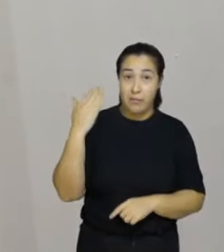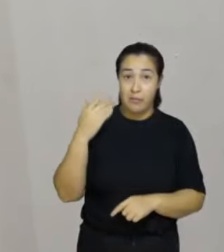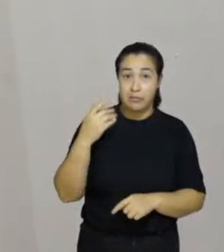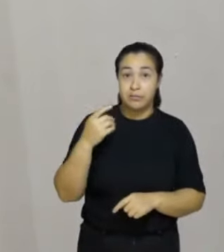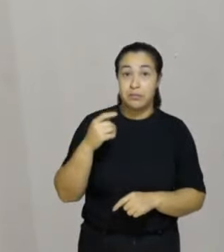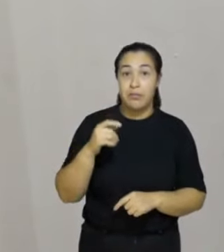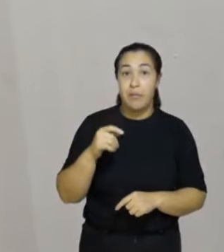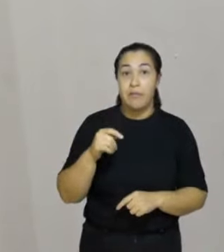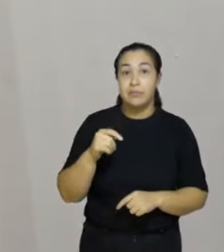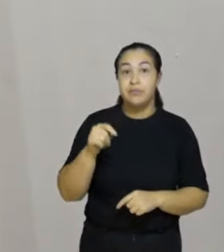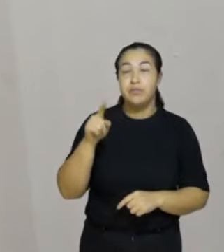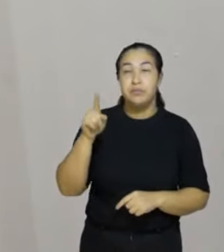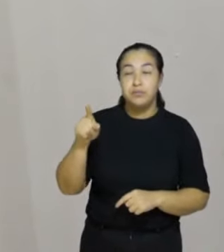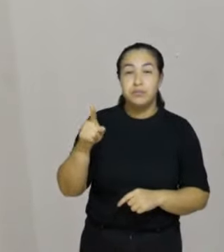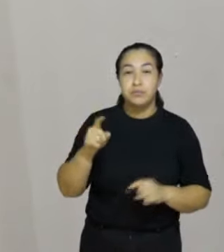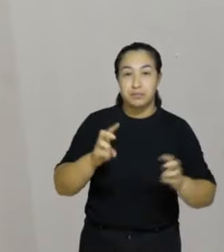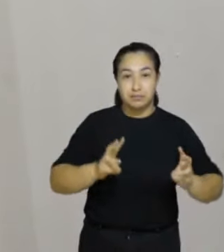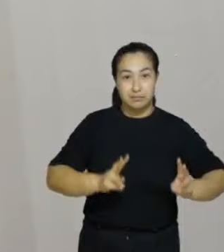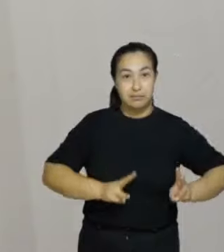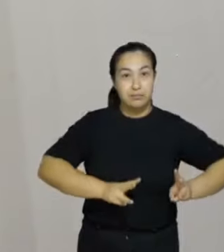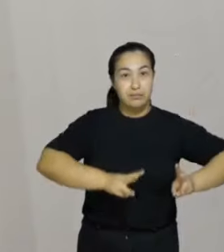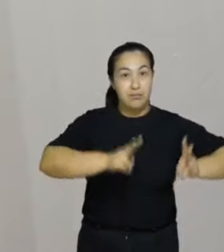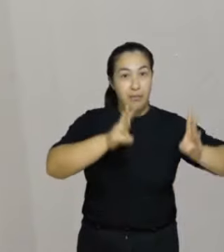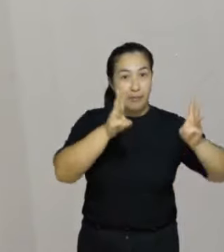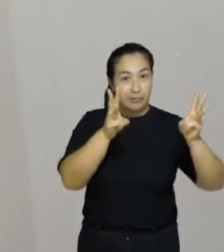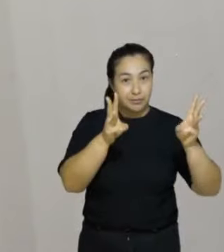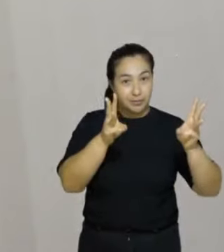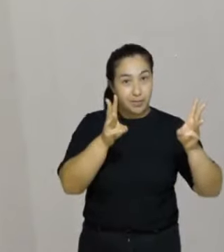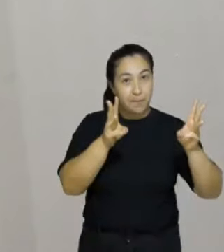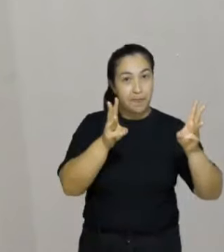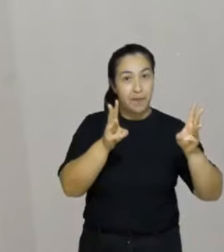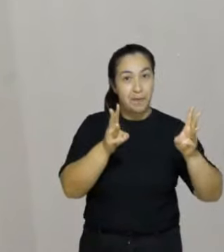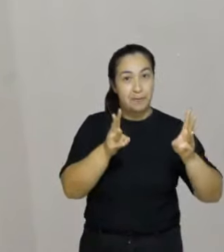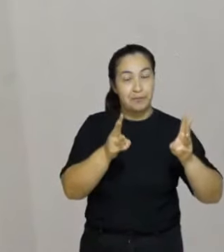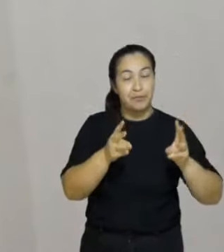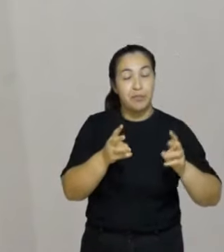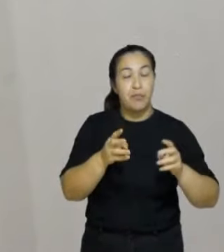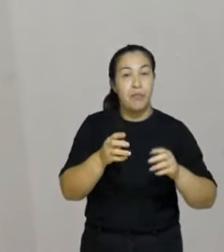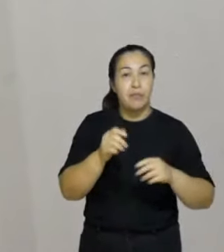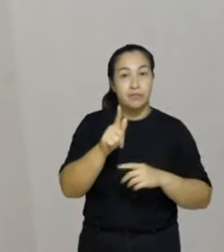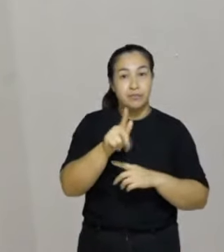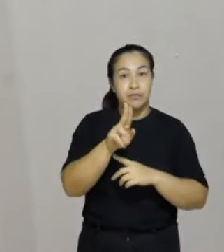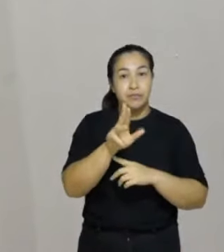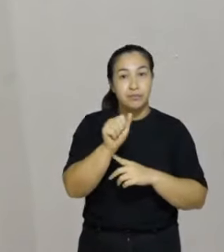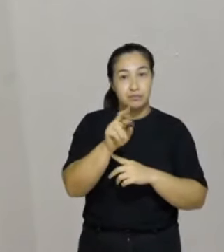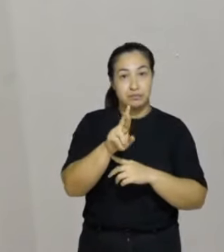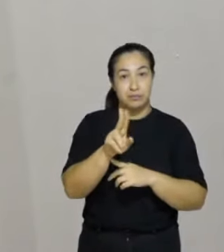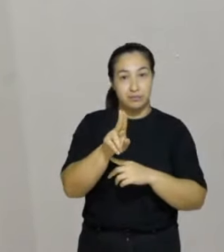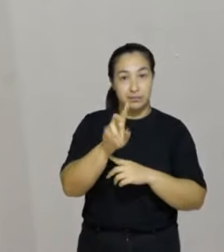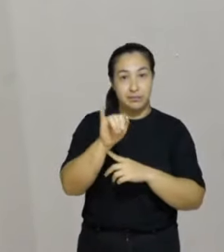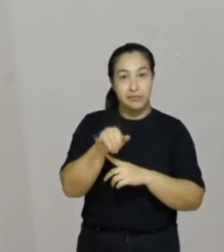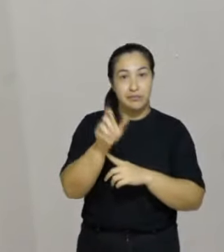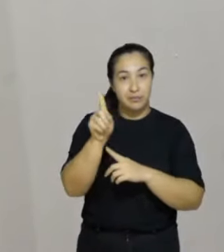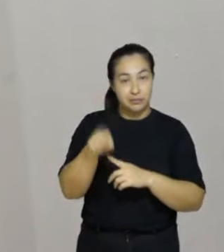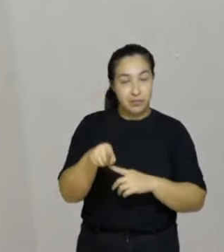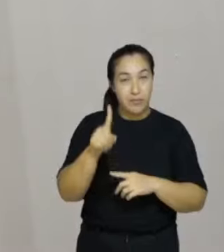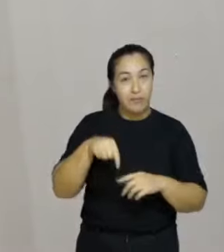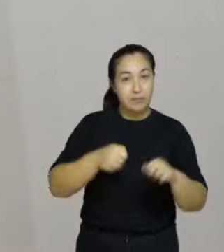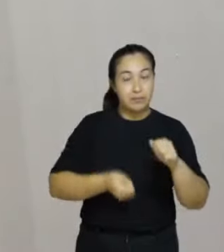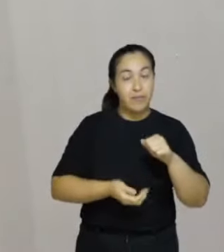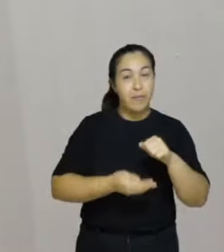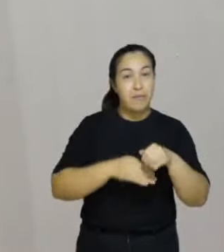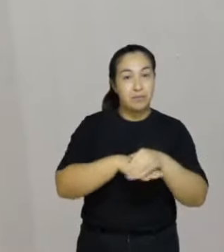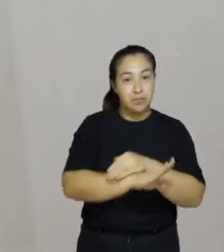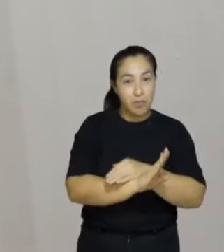do triplex de Guarujá, arquivado pela Justiça e, em 2022, pelo então